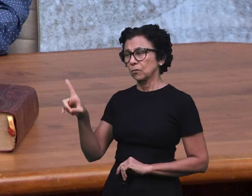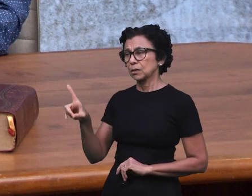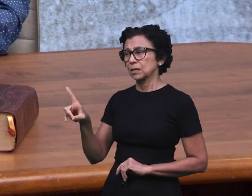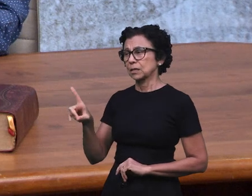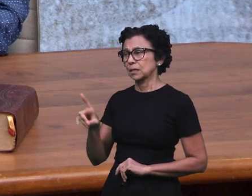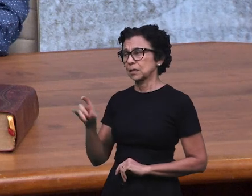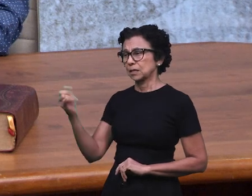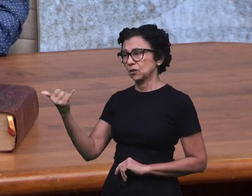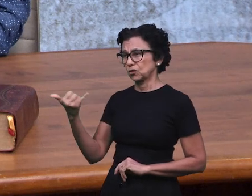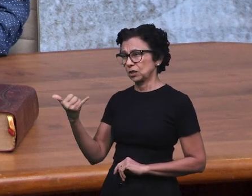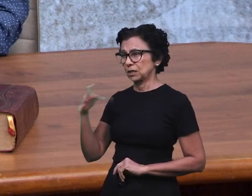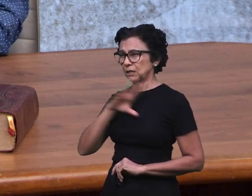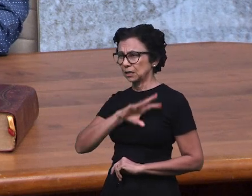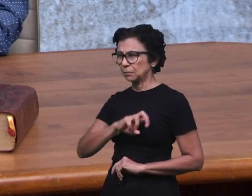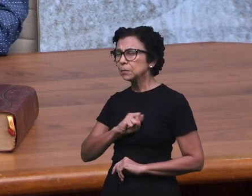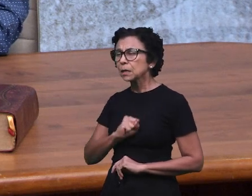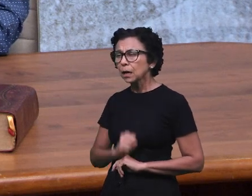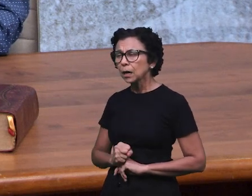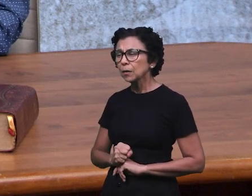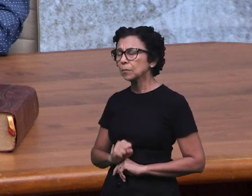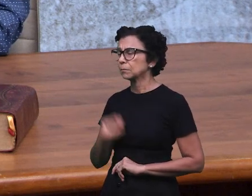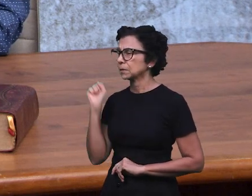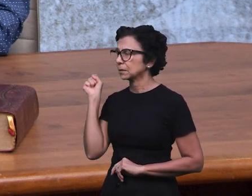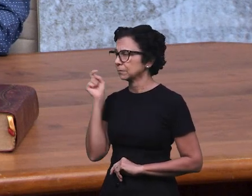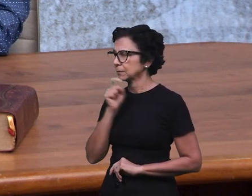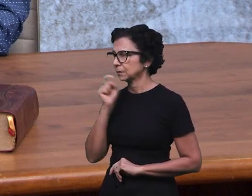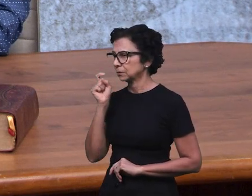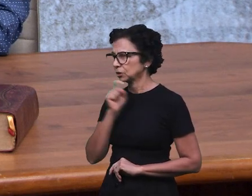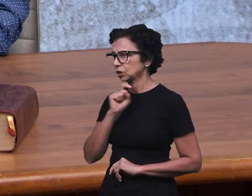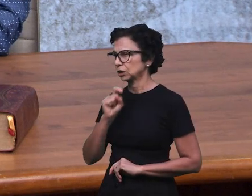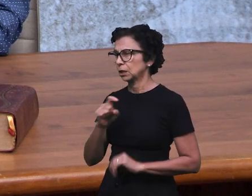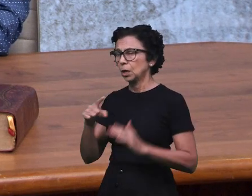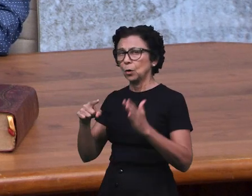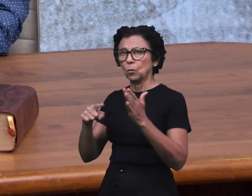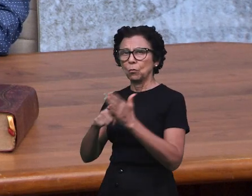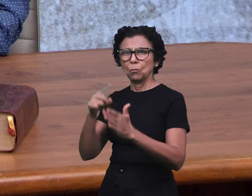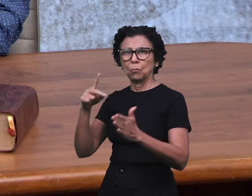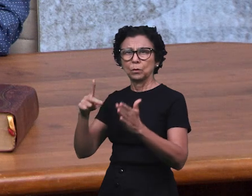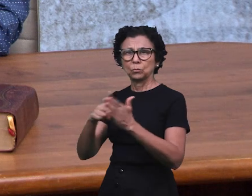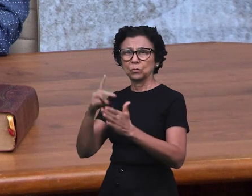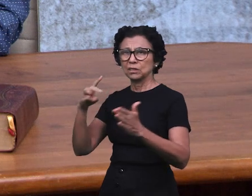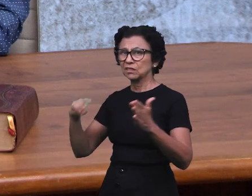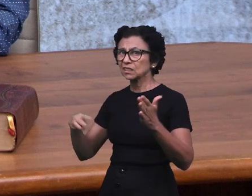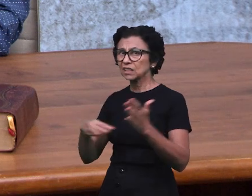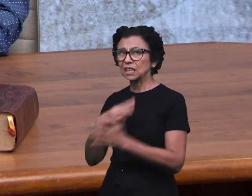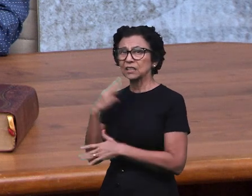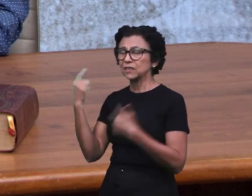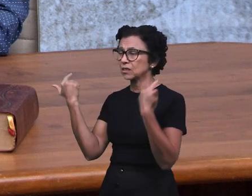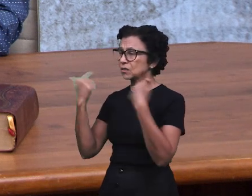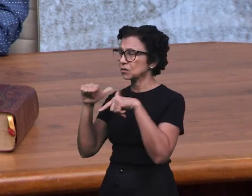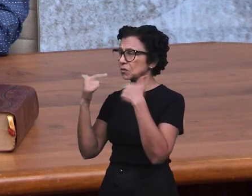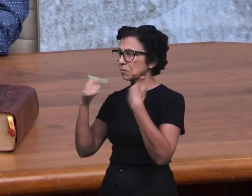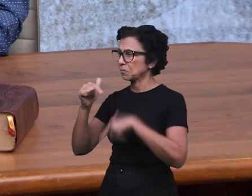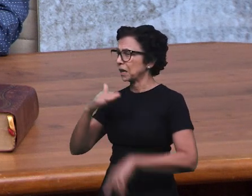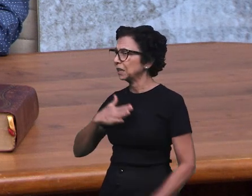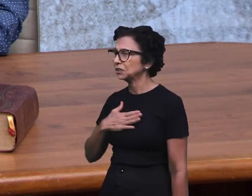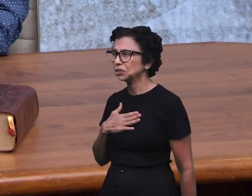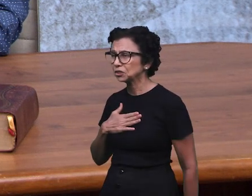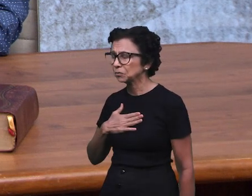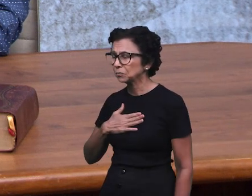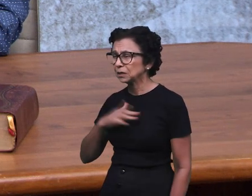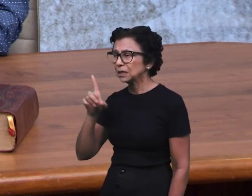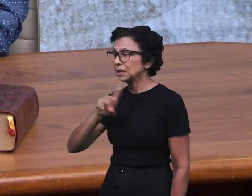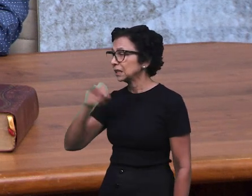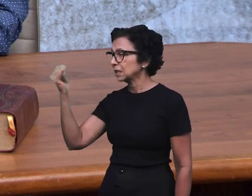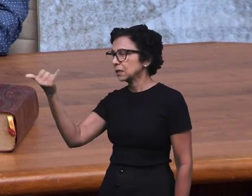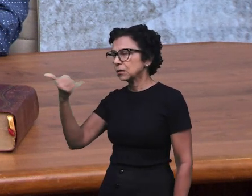não estando comigo o teu coração? Já 3 vezes zombaste de mim e ainda me não declaraste